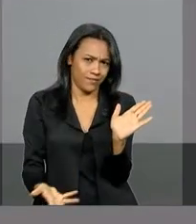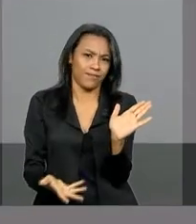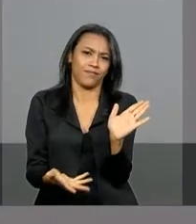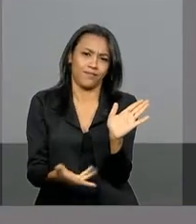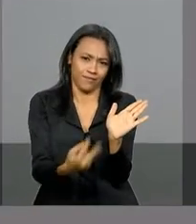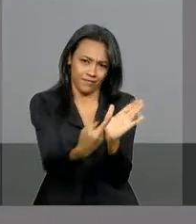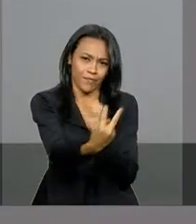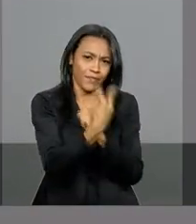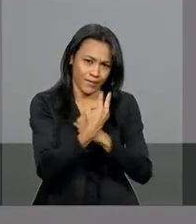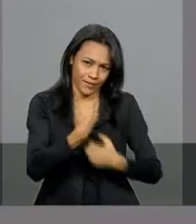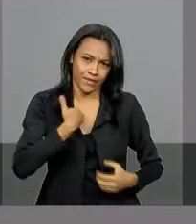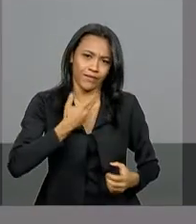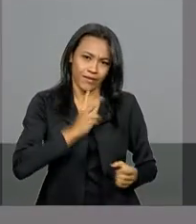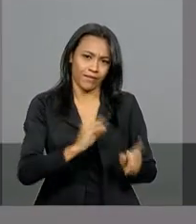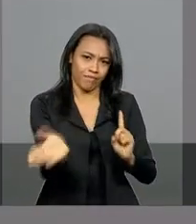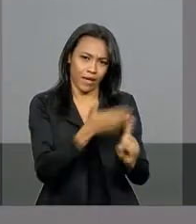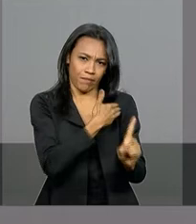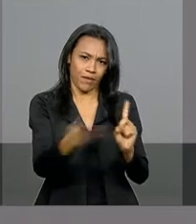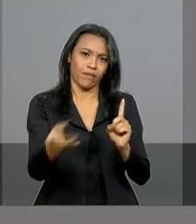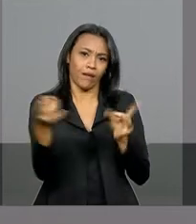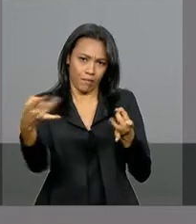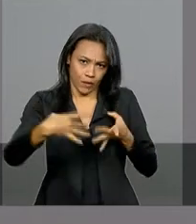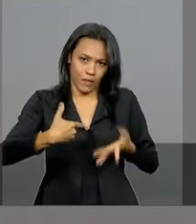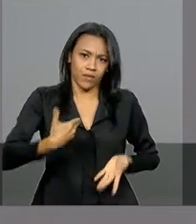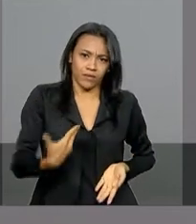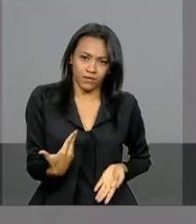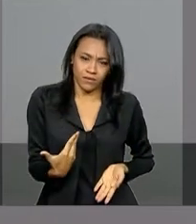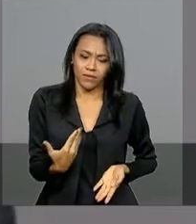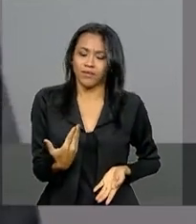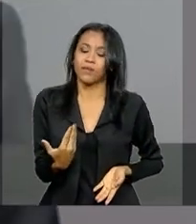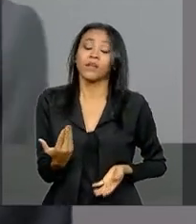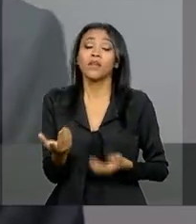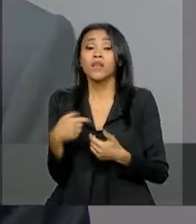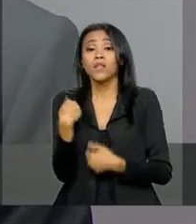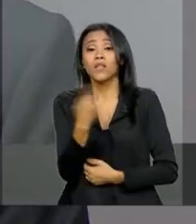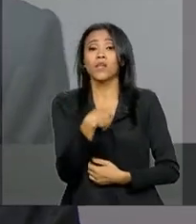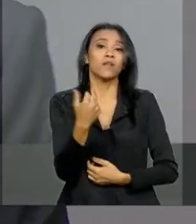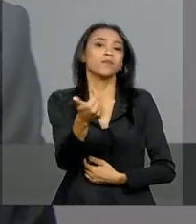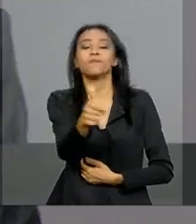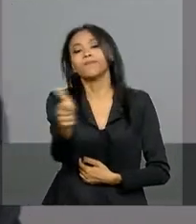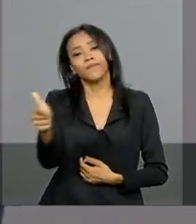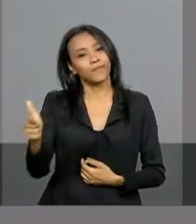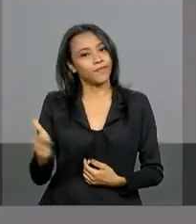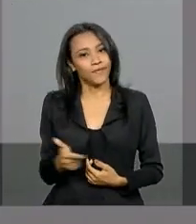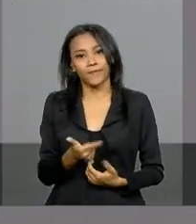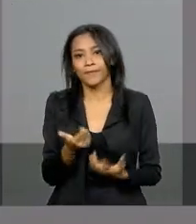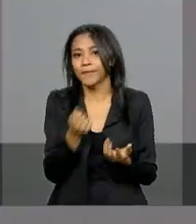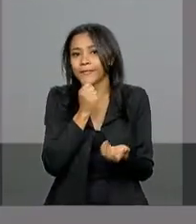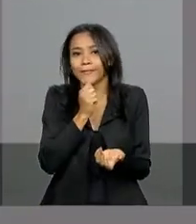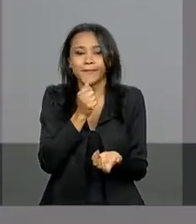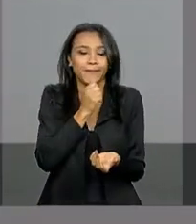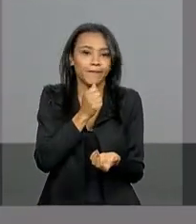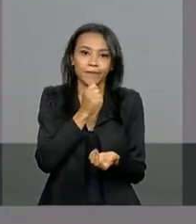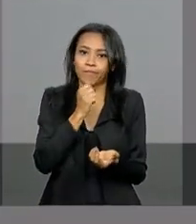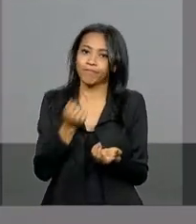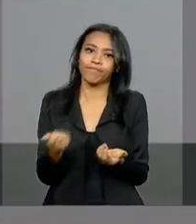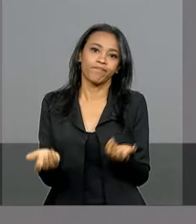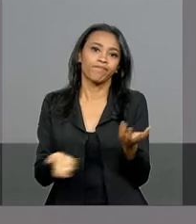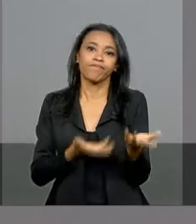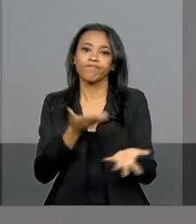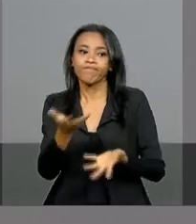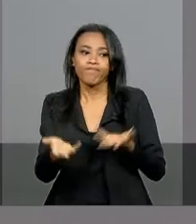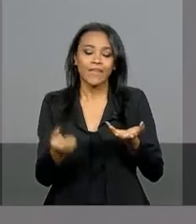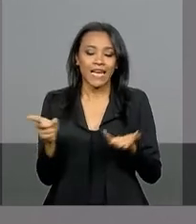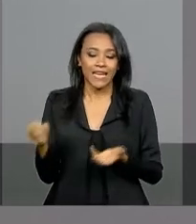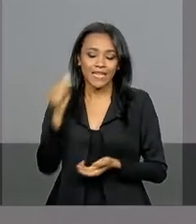ele vai deixar de me espancar e nós não tínhamos construído ainda que aquela